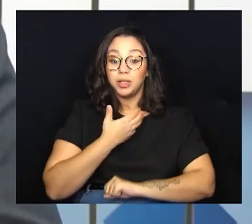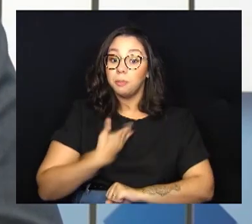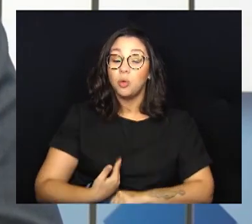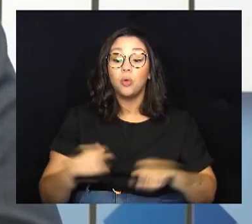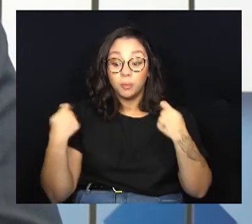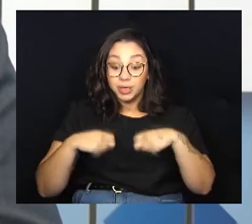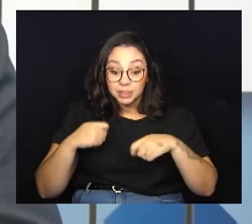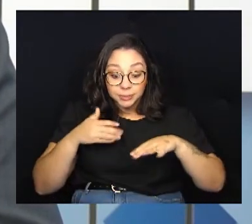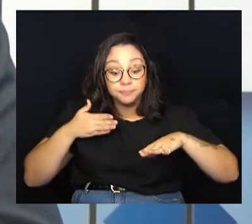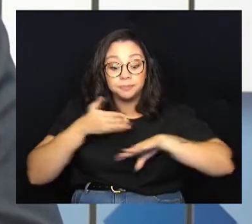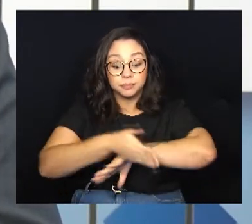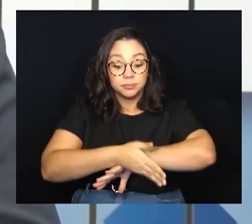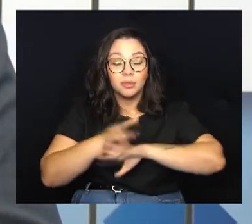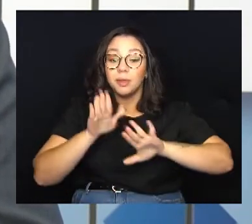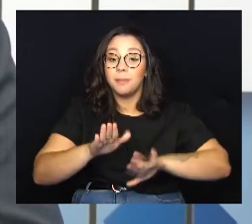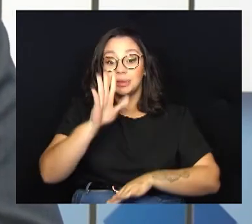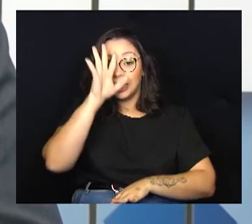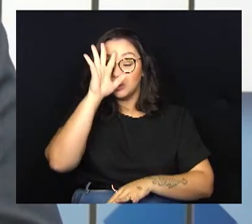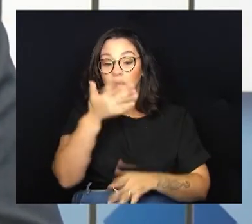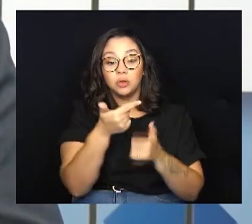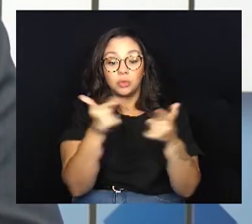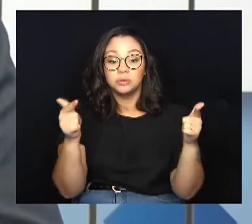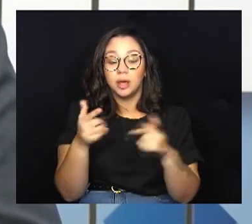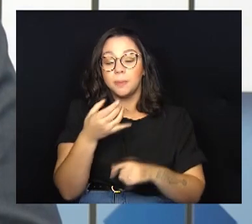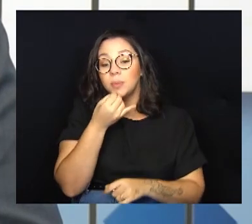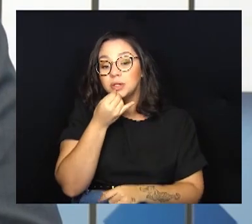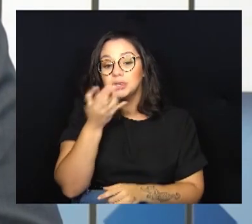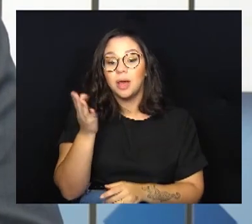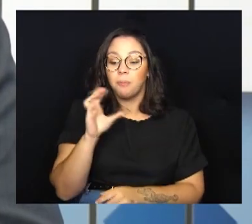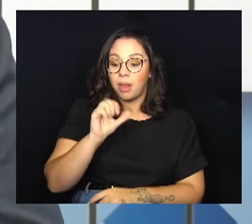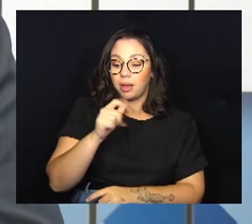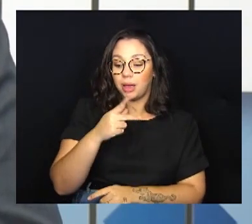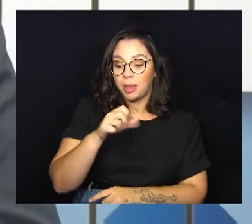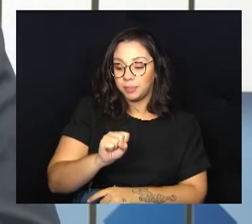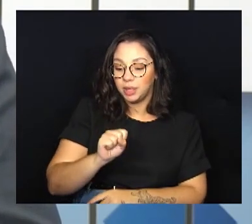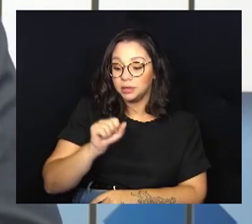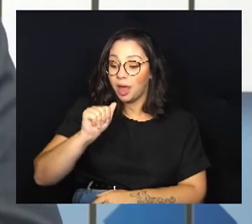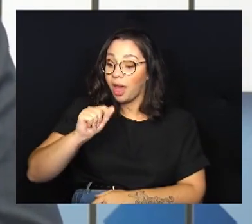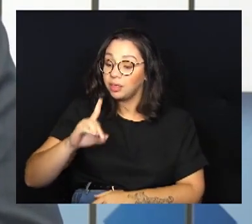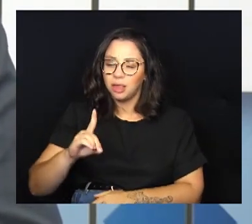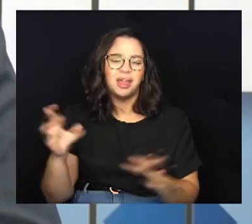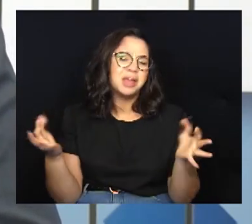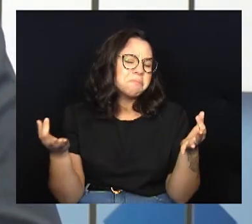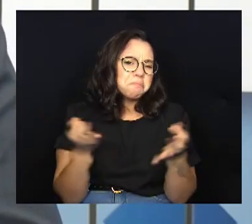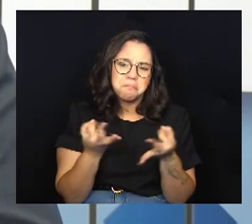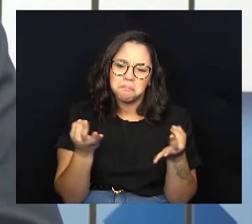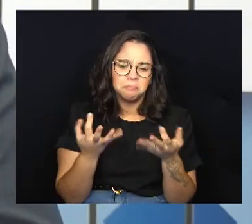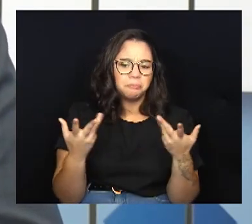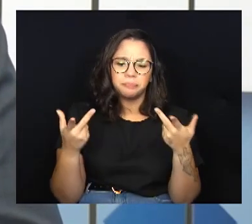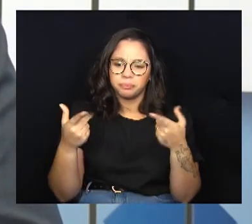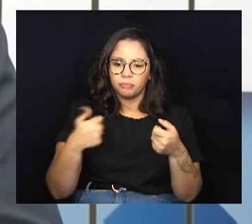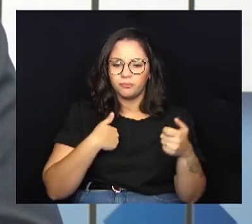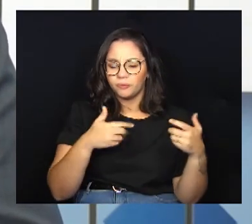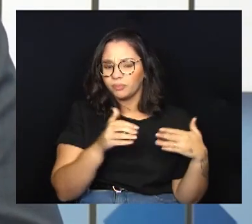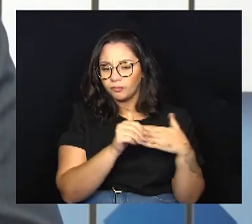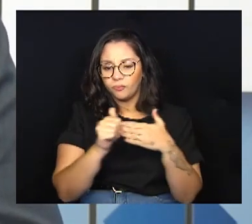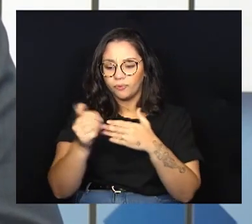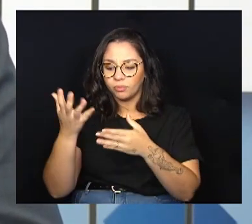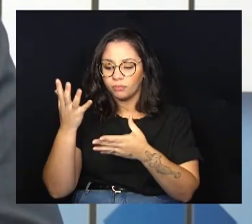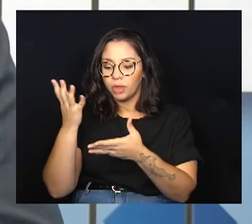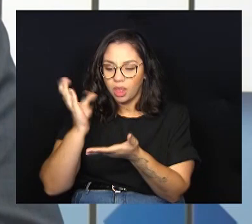né? Para tratar essa criança. E Campinas hoje, infelizmente, não tem.